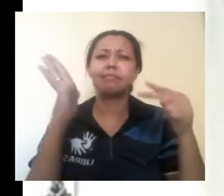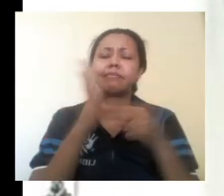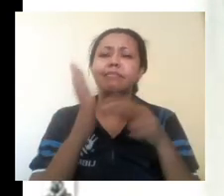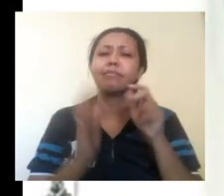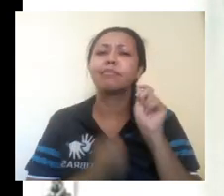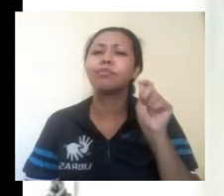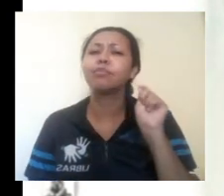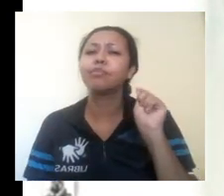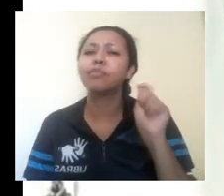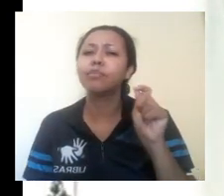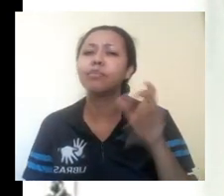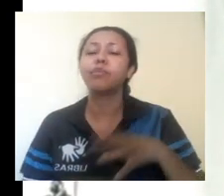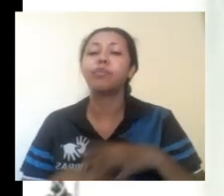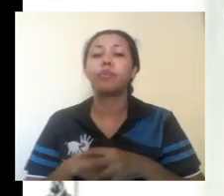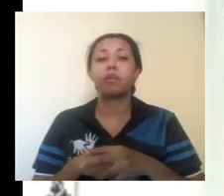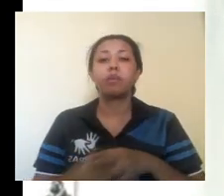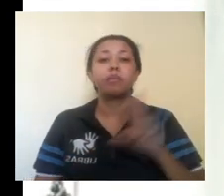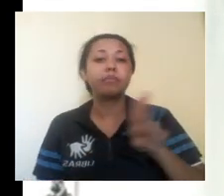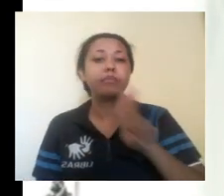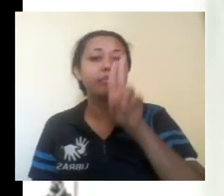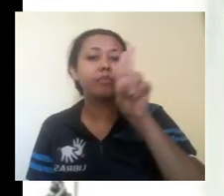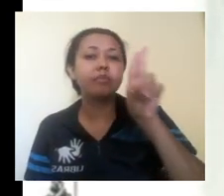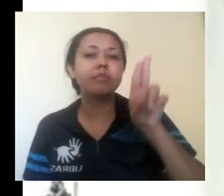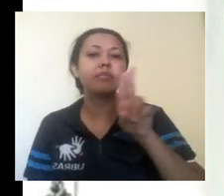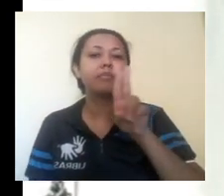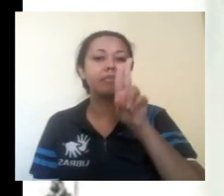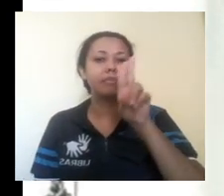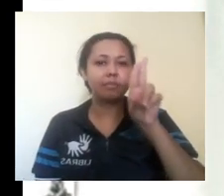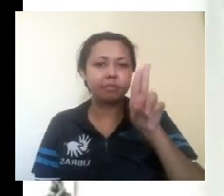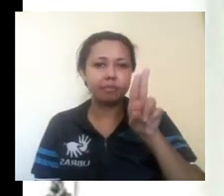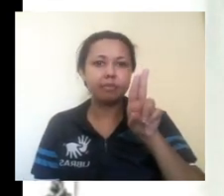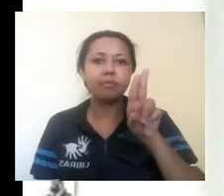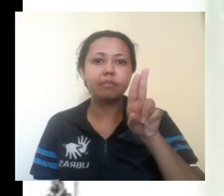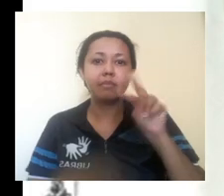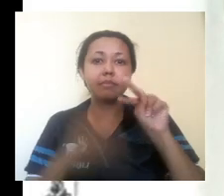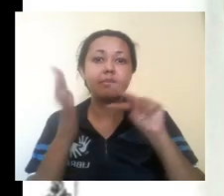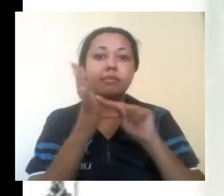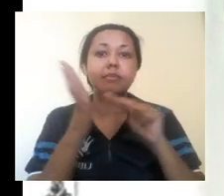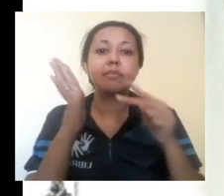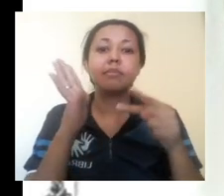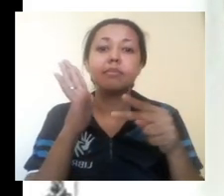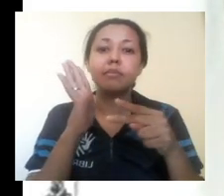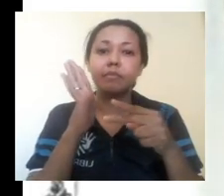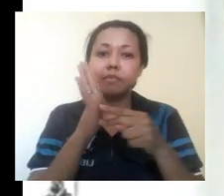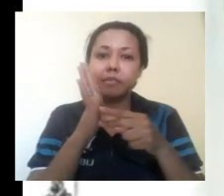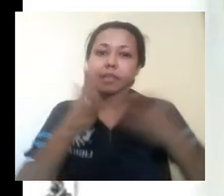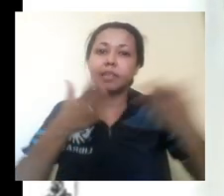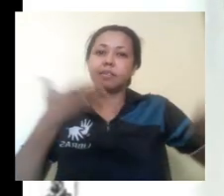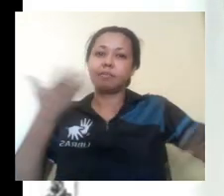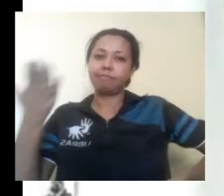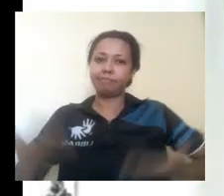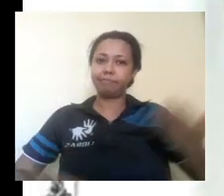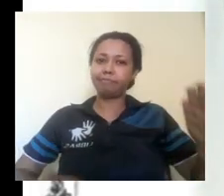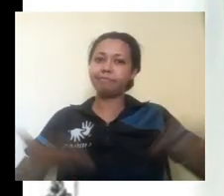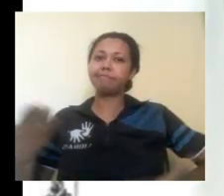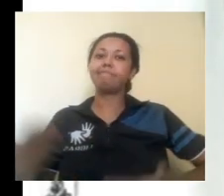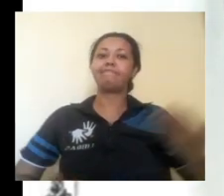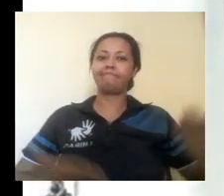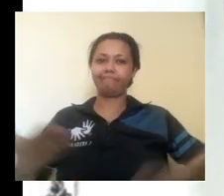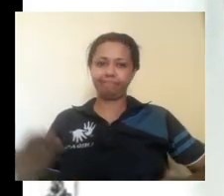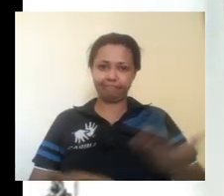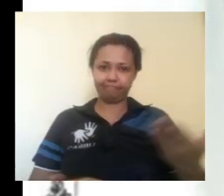do que é útil, algo que tenha utilização proveitosa ou serventia. Então, falar sobre a